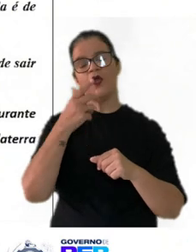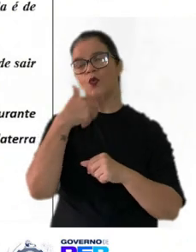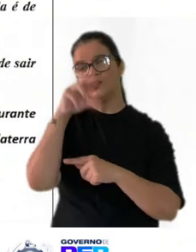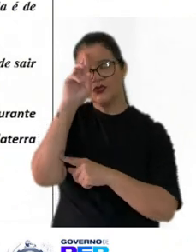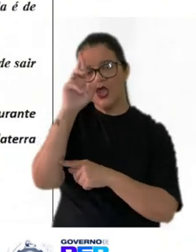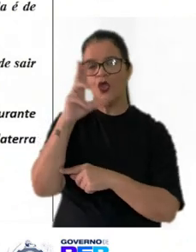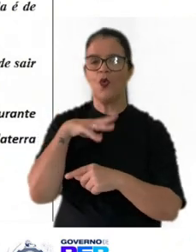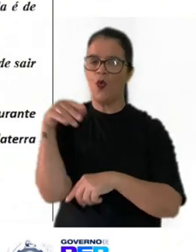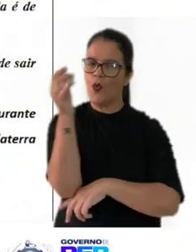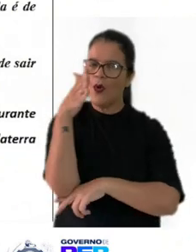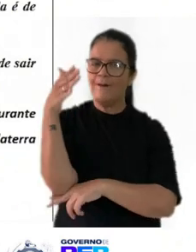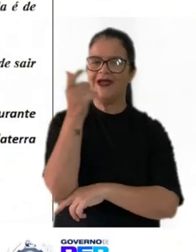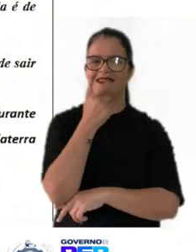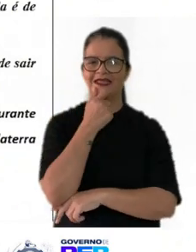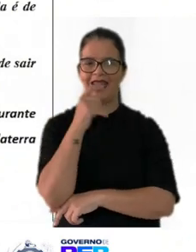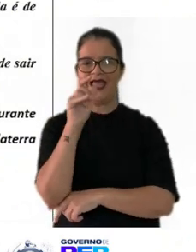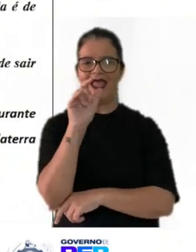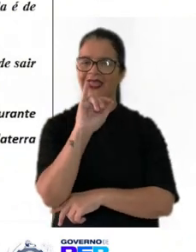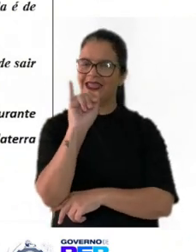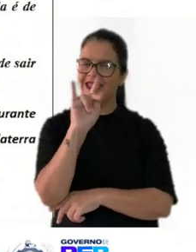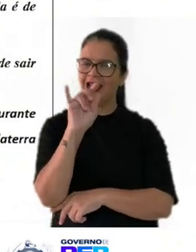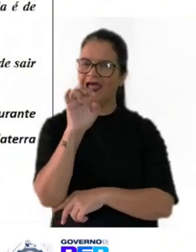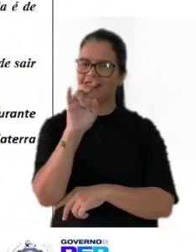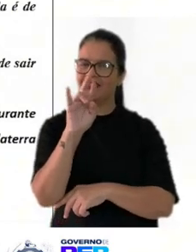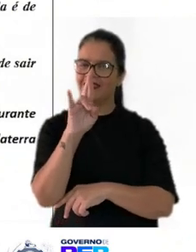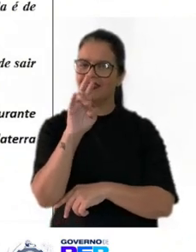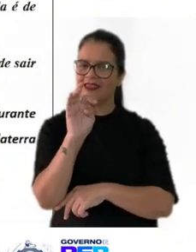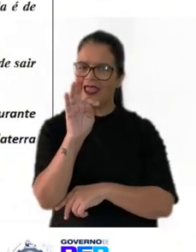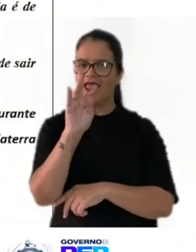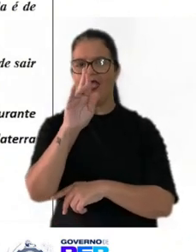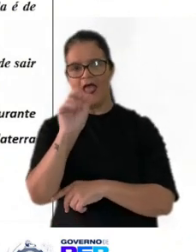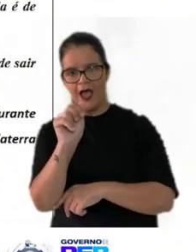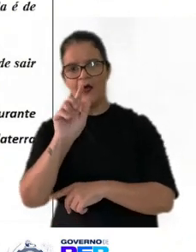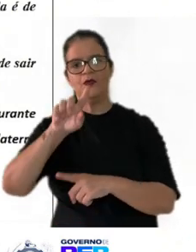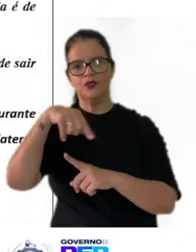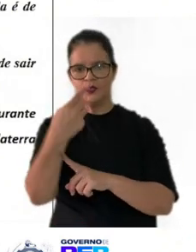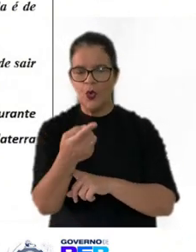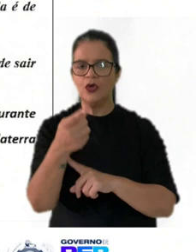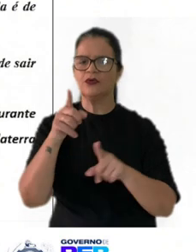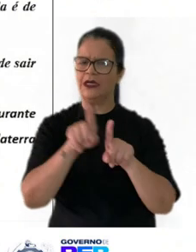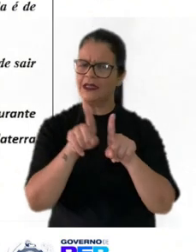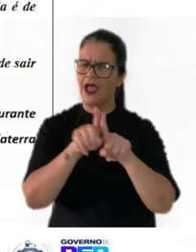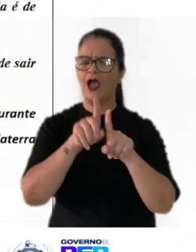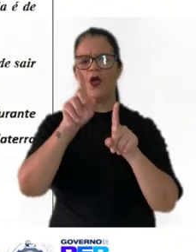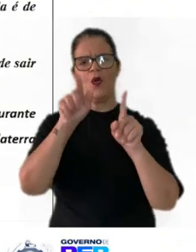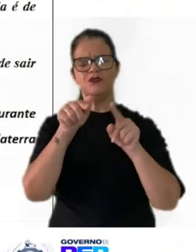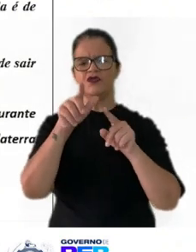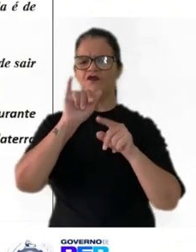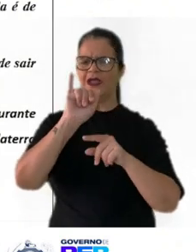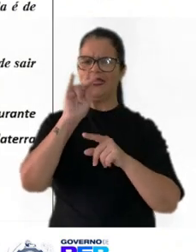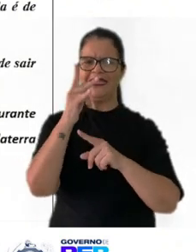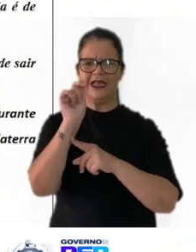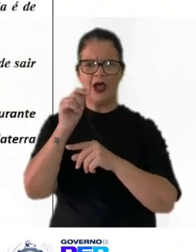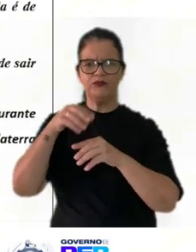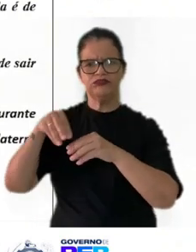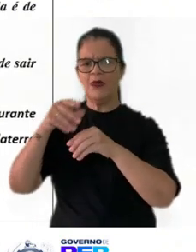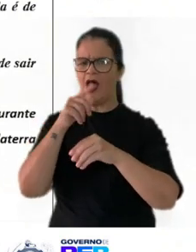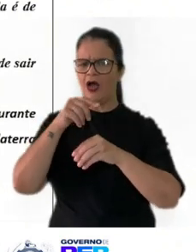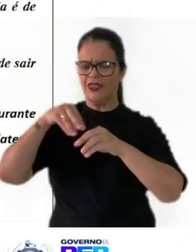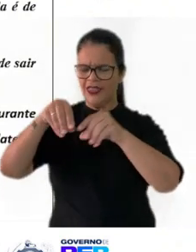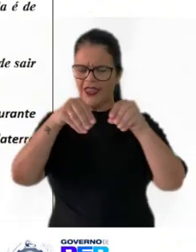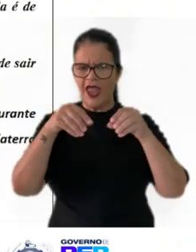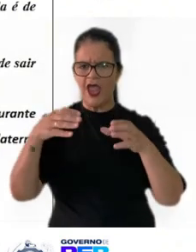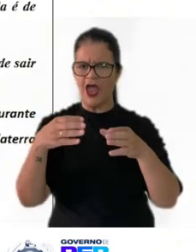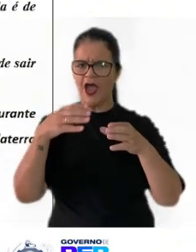bandeira da Inglaterra está vendo e do outro lado ele está aqui como se fosse numa ilha numa área